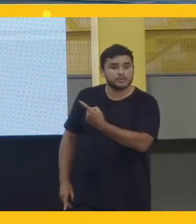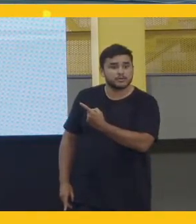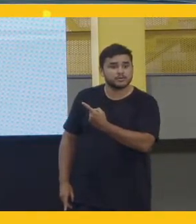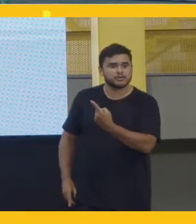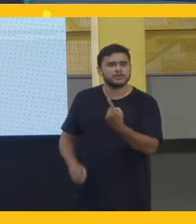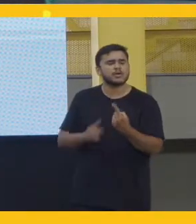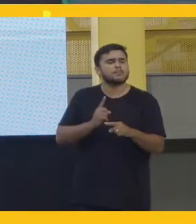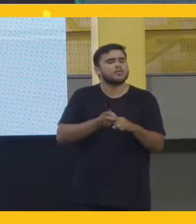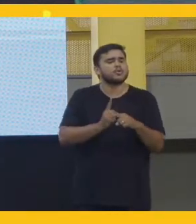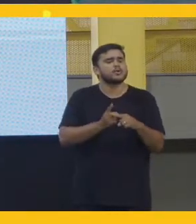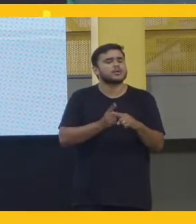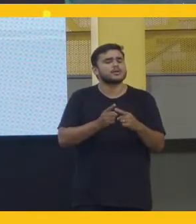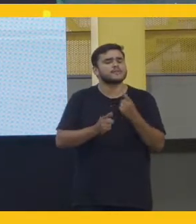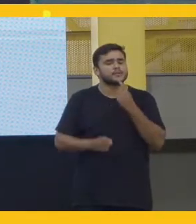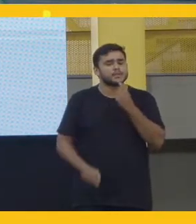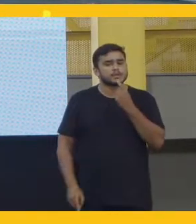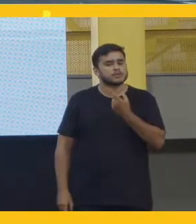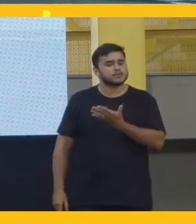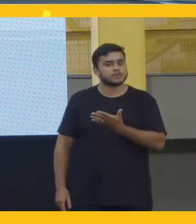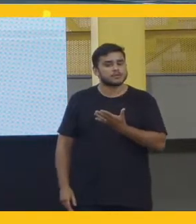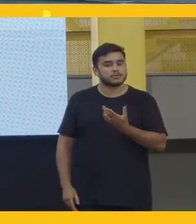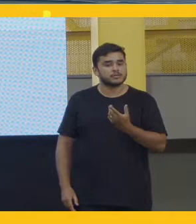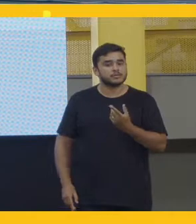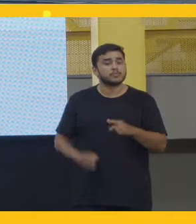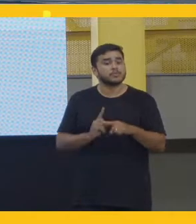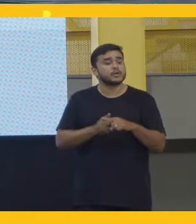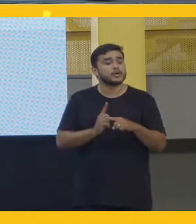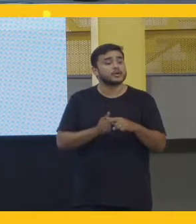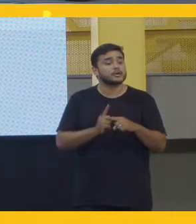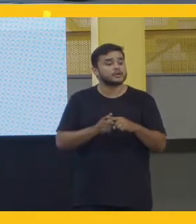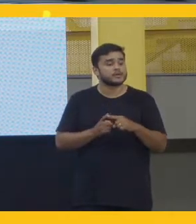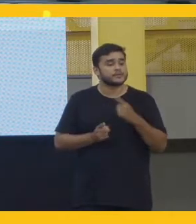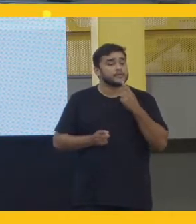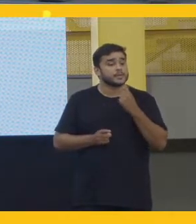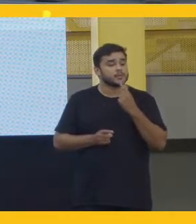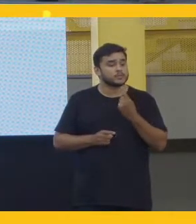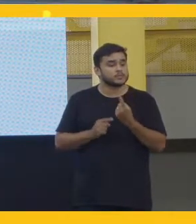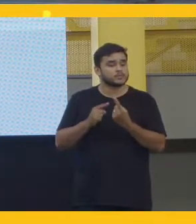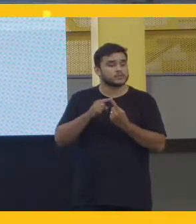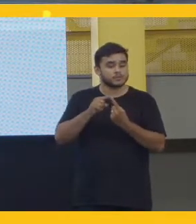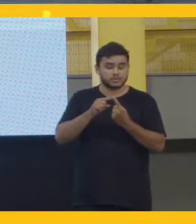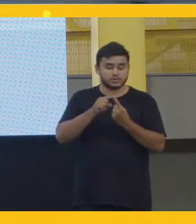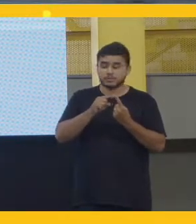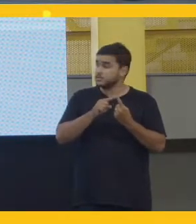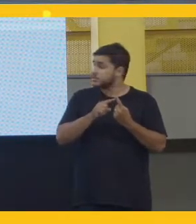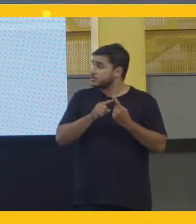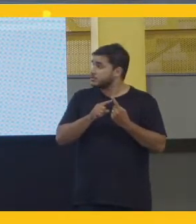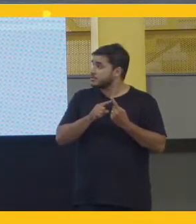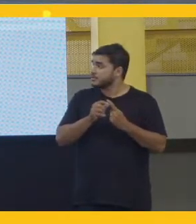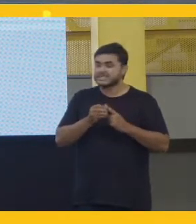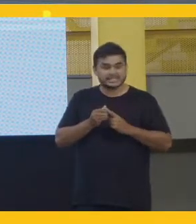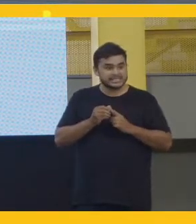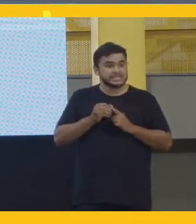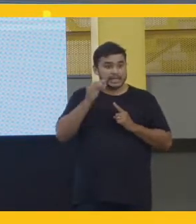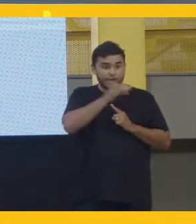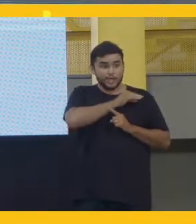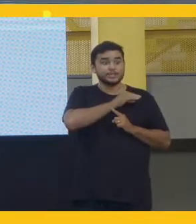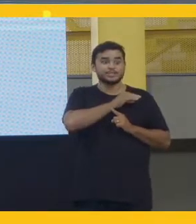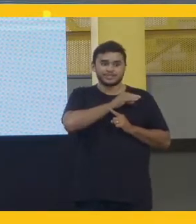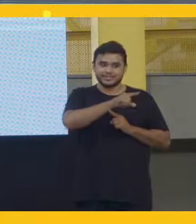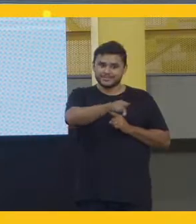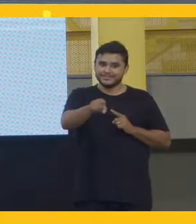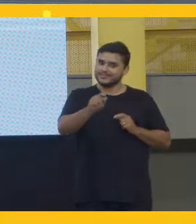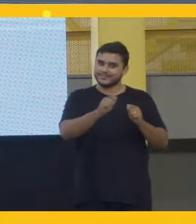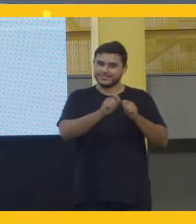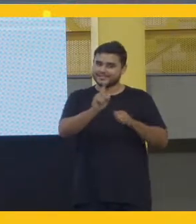Com que cor você vê o seu dedo? Vermelho. Por quê? Por conta... Eita, poxa, esquenta, sabia? Não façam